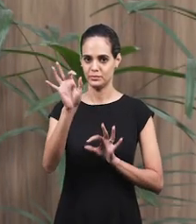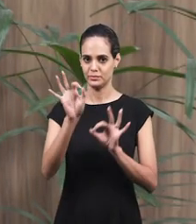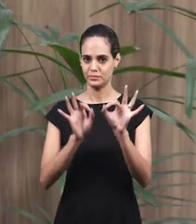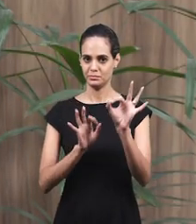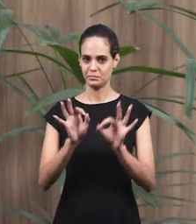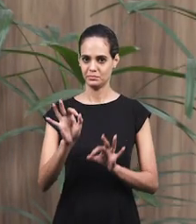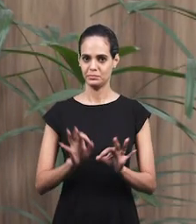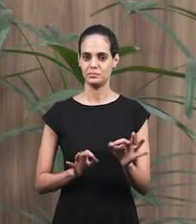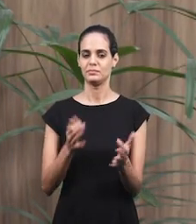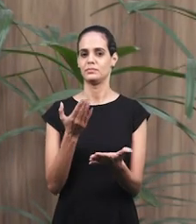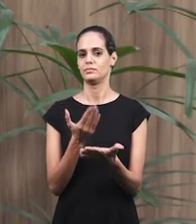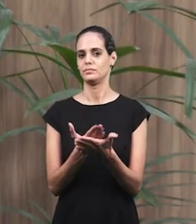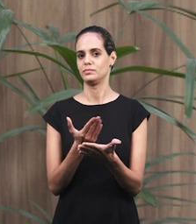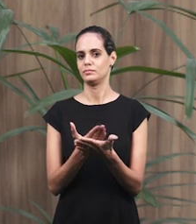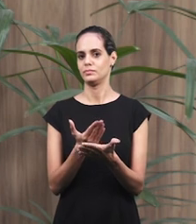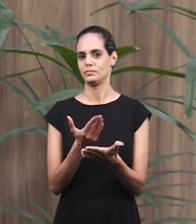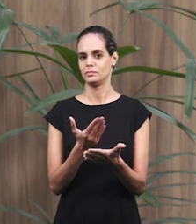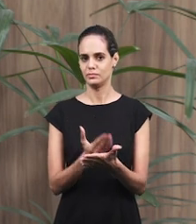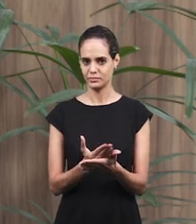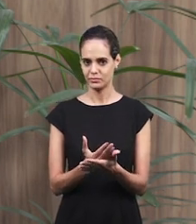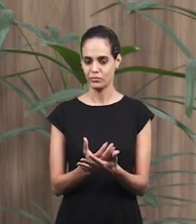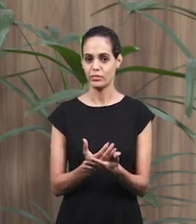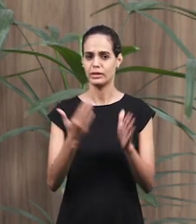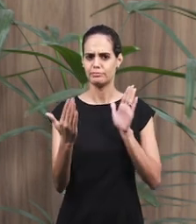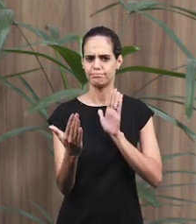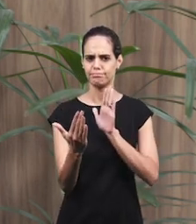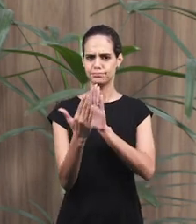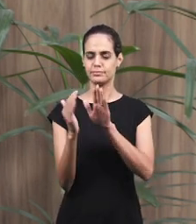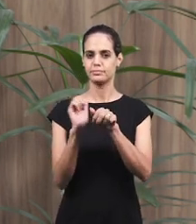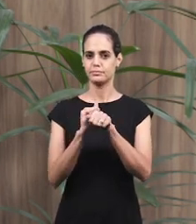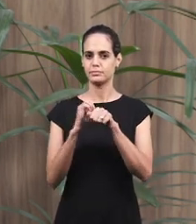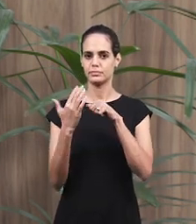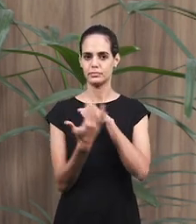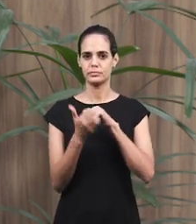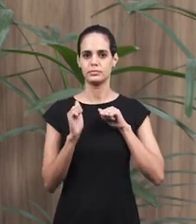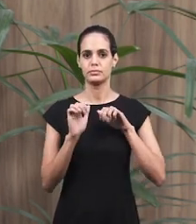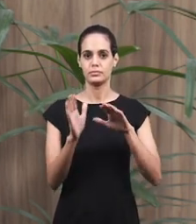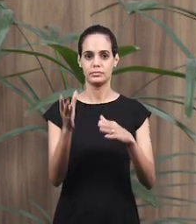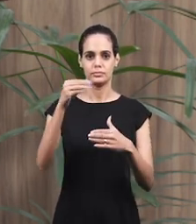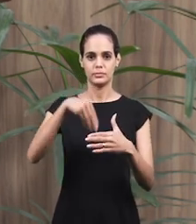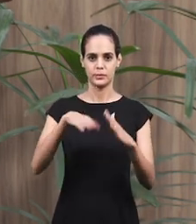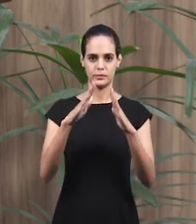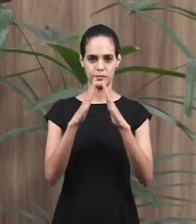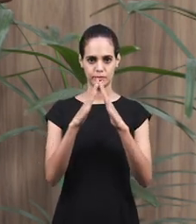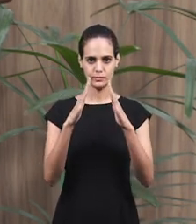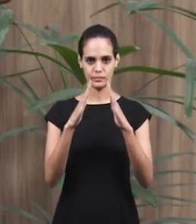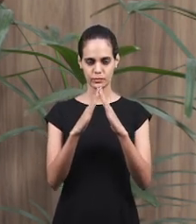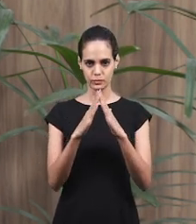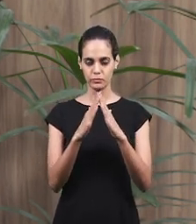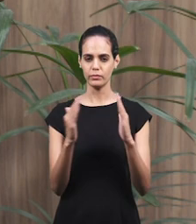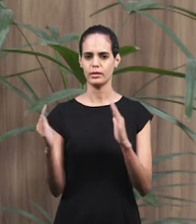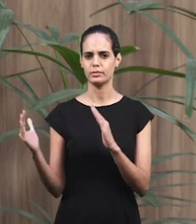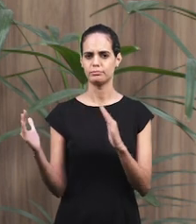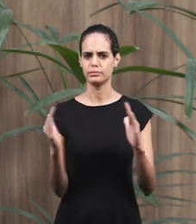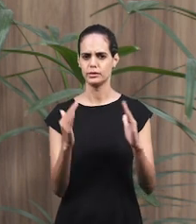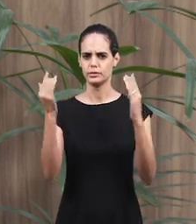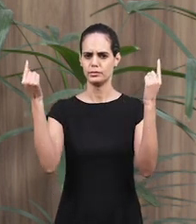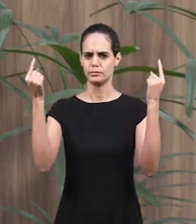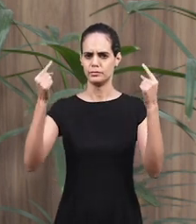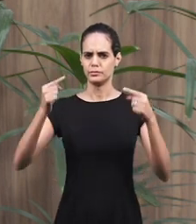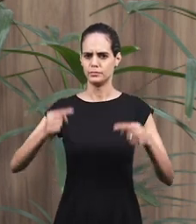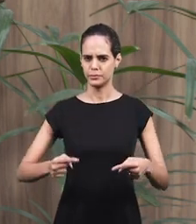abordando a organização dos estudos, vamos tratar do impacto da pandemia em nossas casas. Nesse